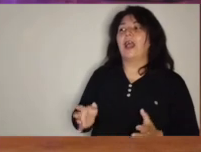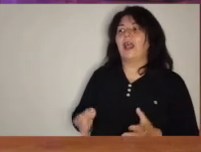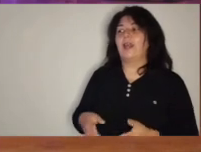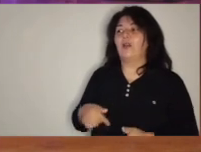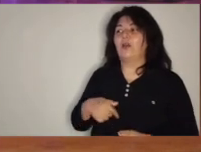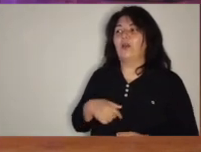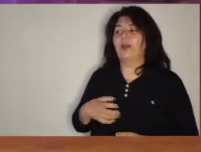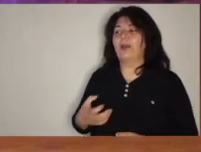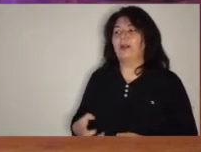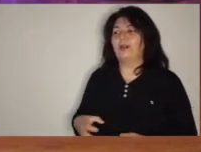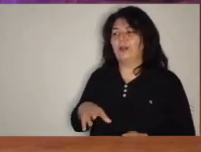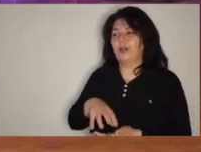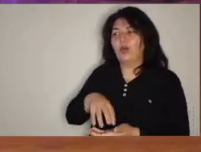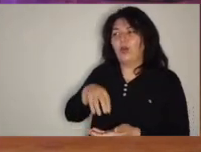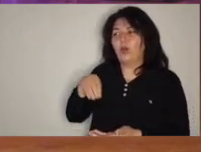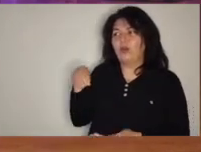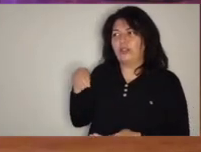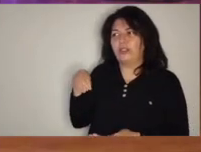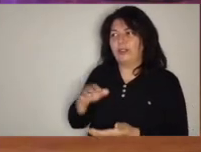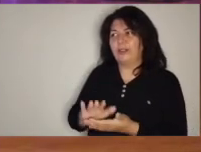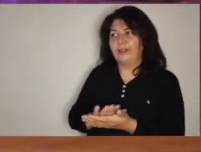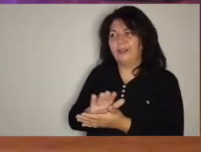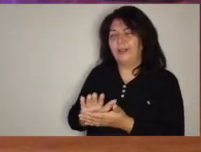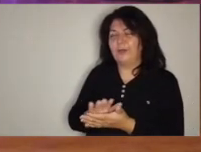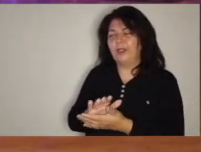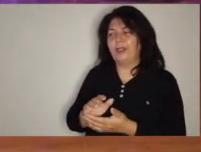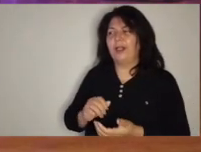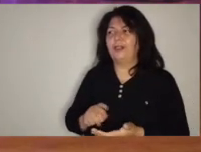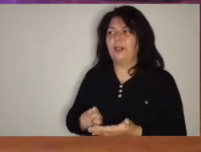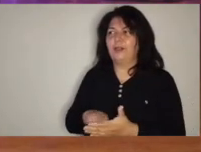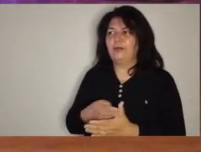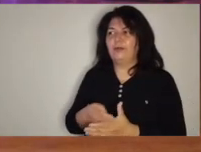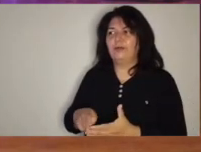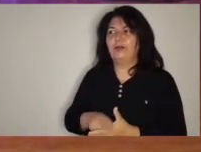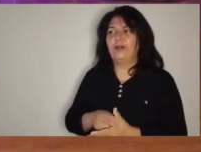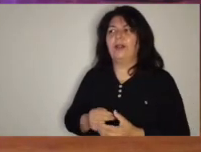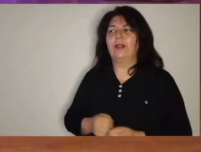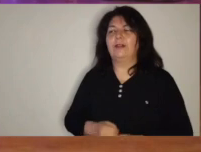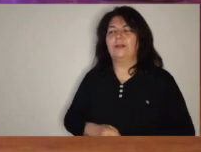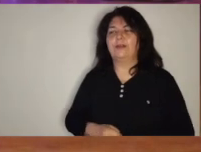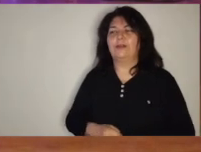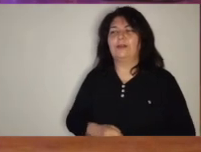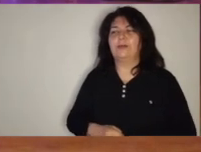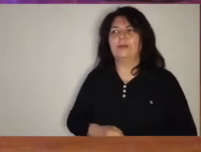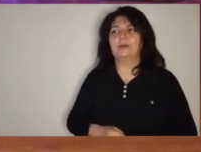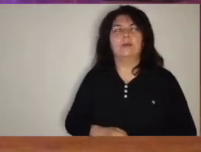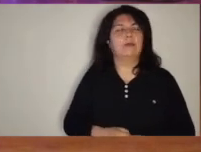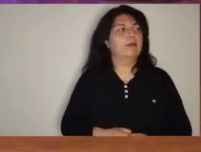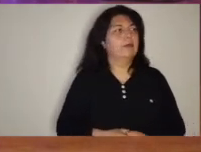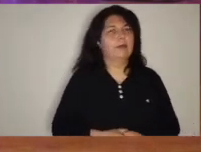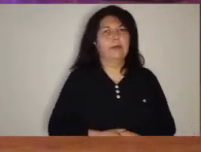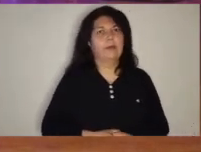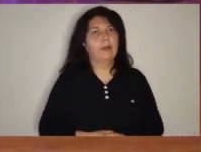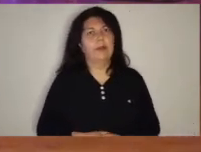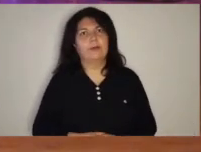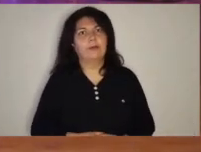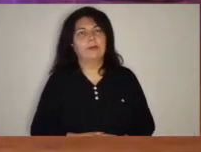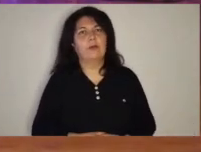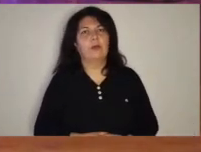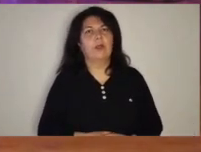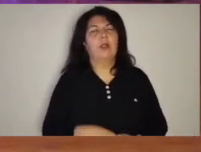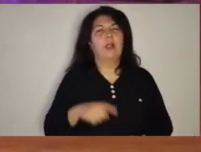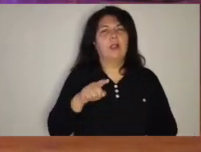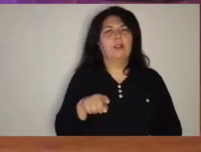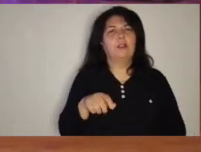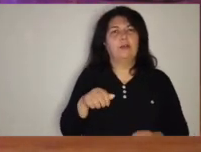falei assim: então agora você me paga em coxinhas e brigadeiros, né? Porque agora o problema está resolvido. Irmãos, quando você age